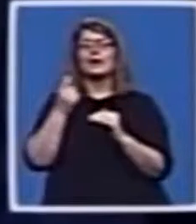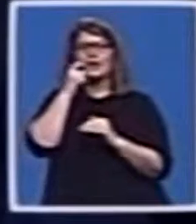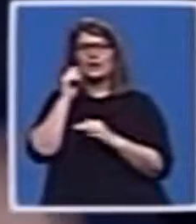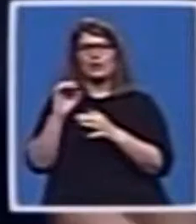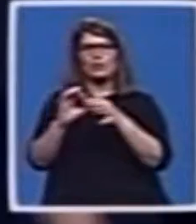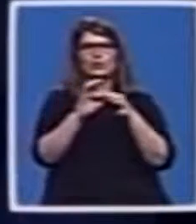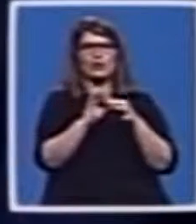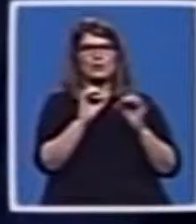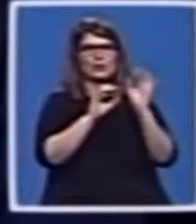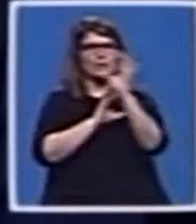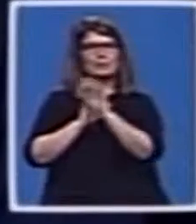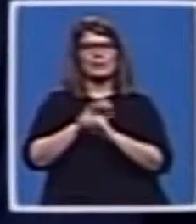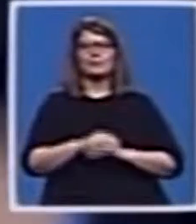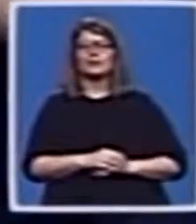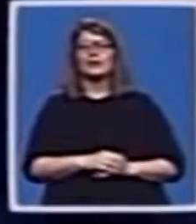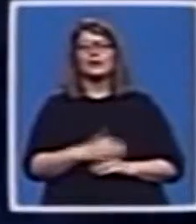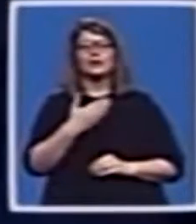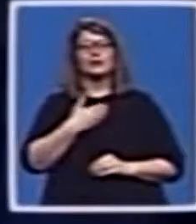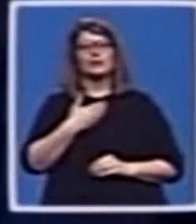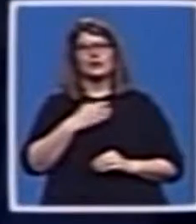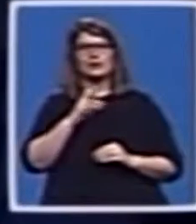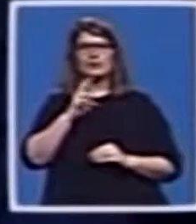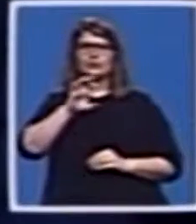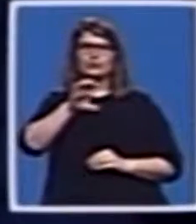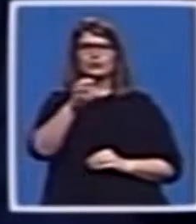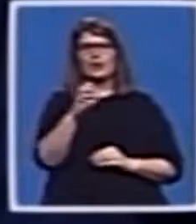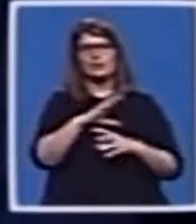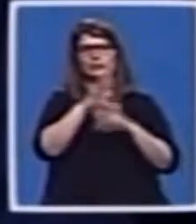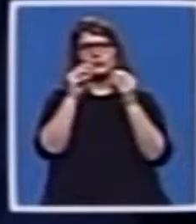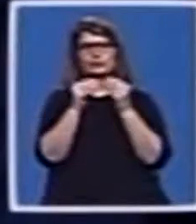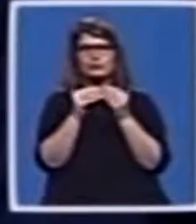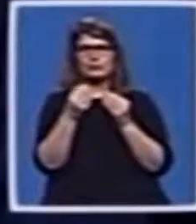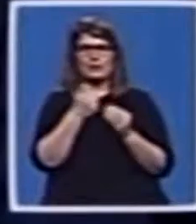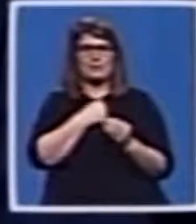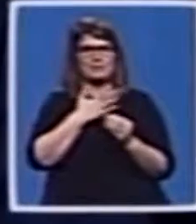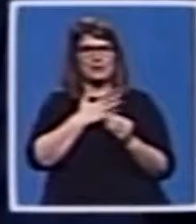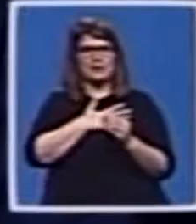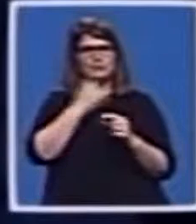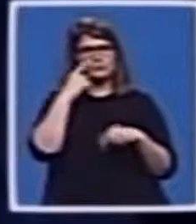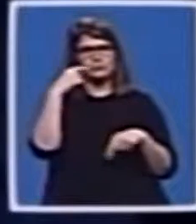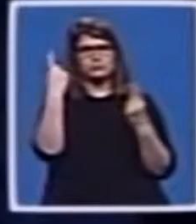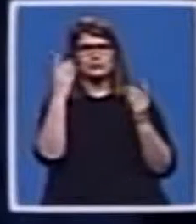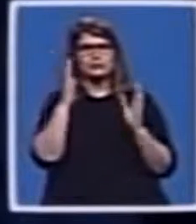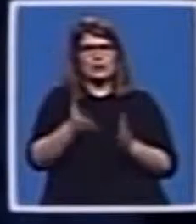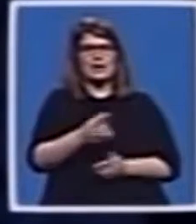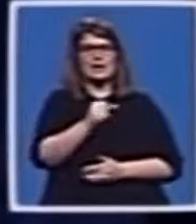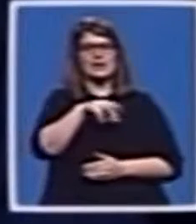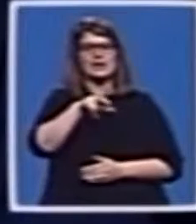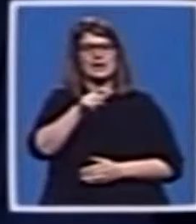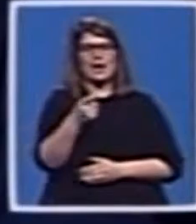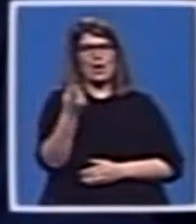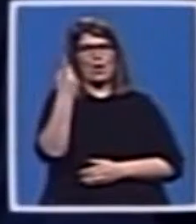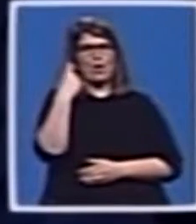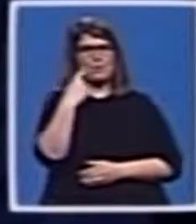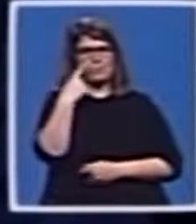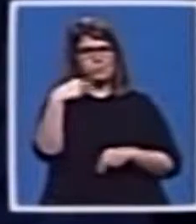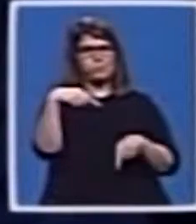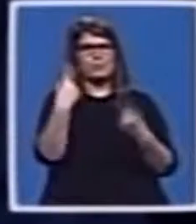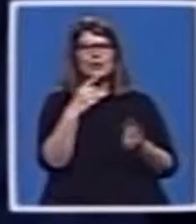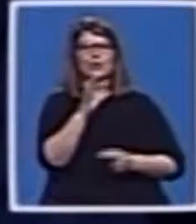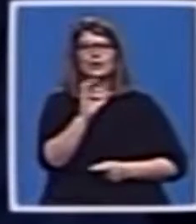o liverpool profissional e todas as empresas públicas que foi mostrado ontem apenas 40%